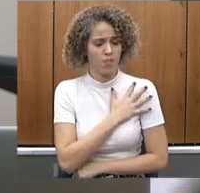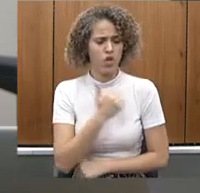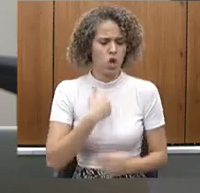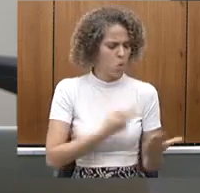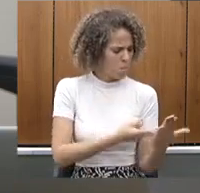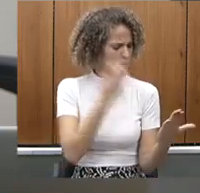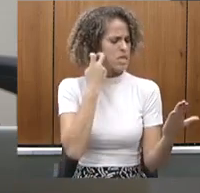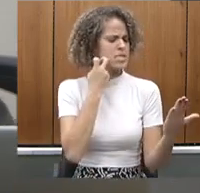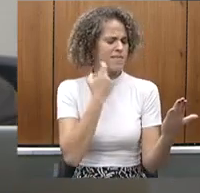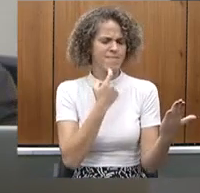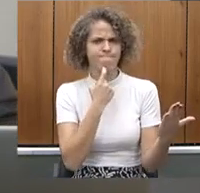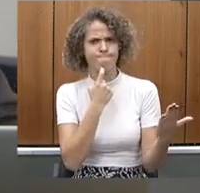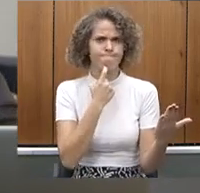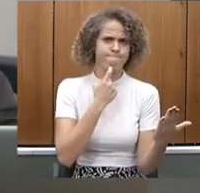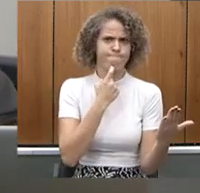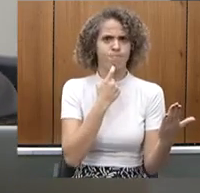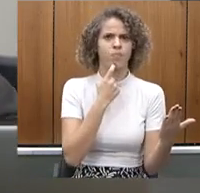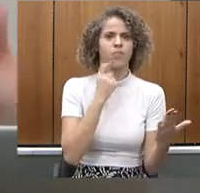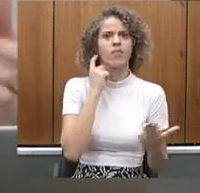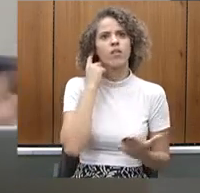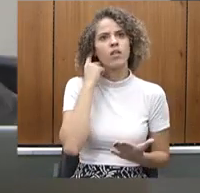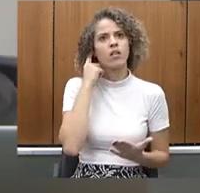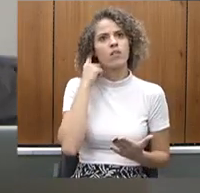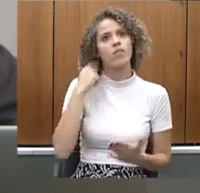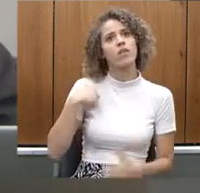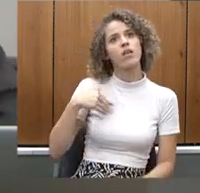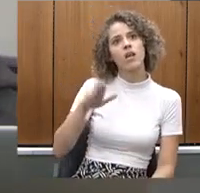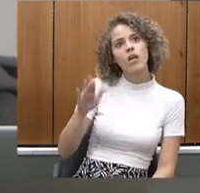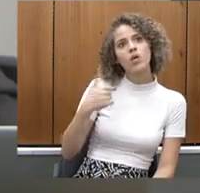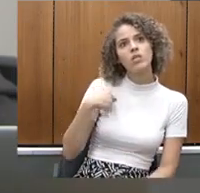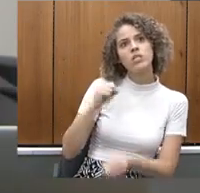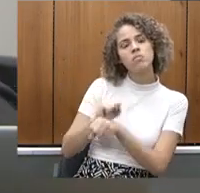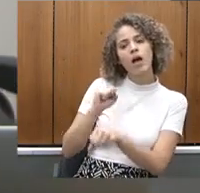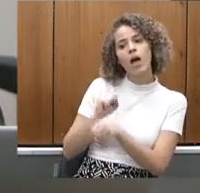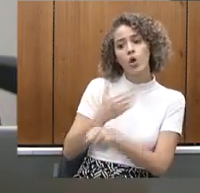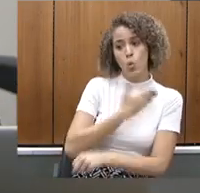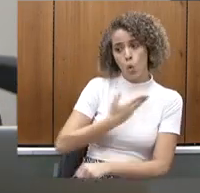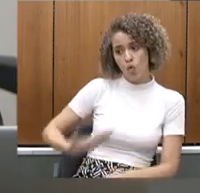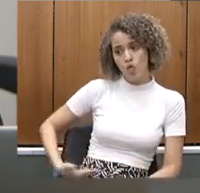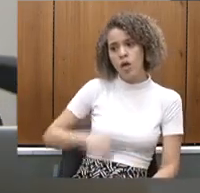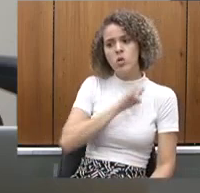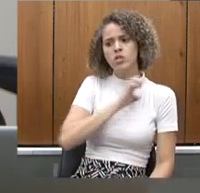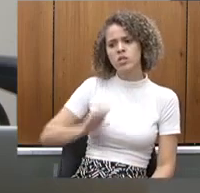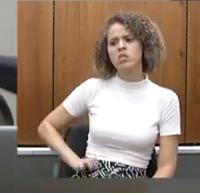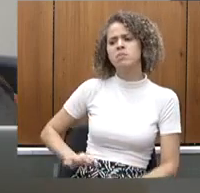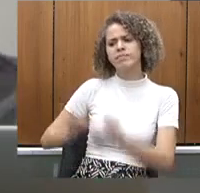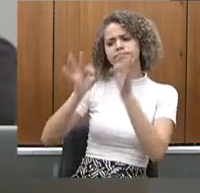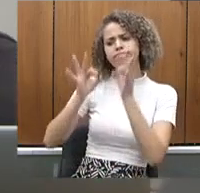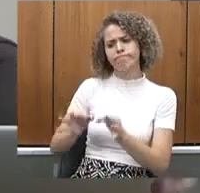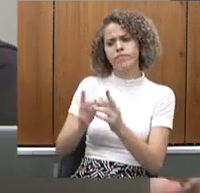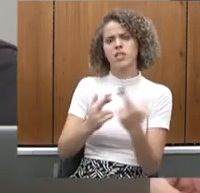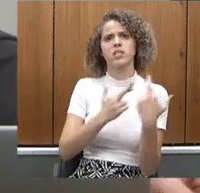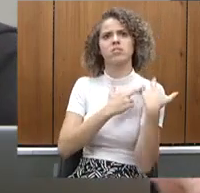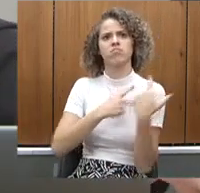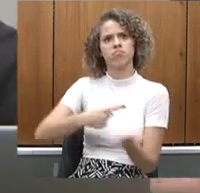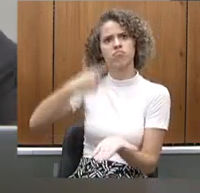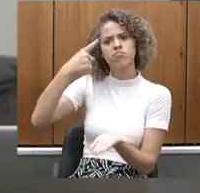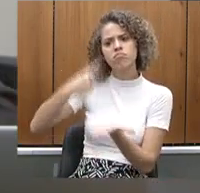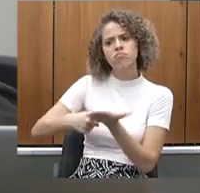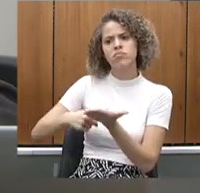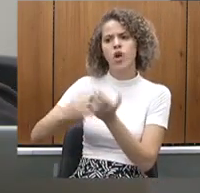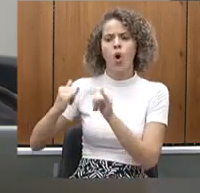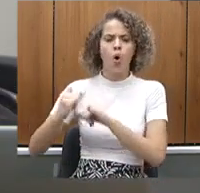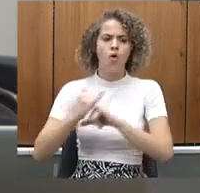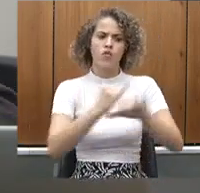né Eu espero que o governo do estado cumpra aquilo que foi dito ao comando